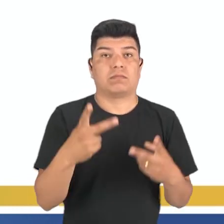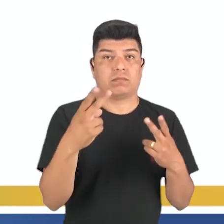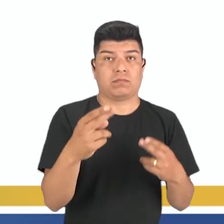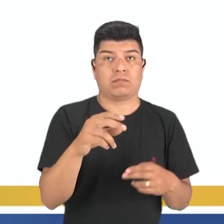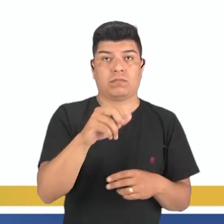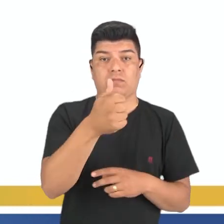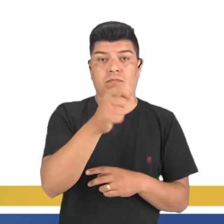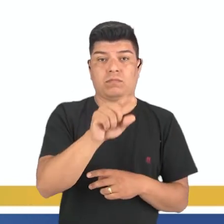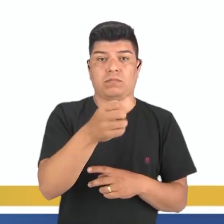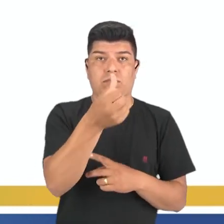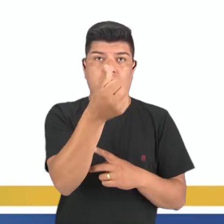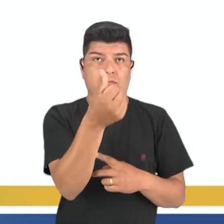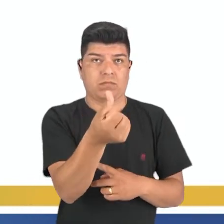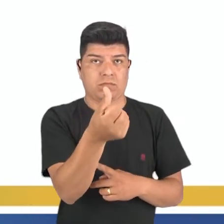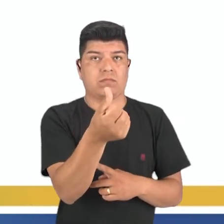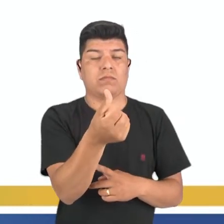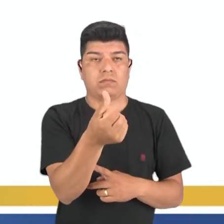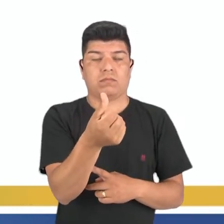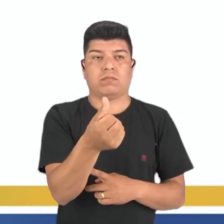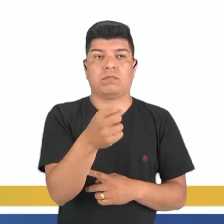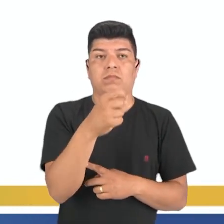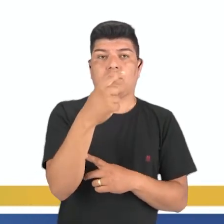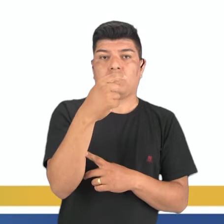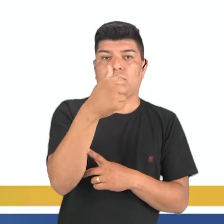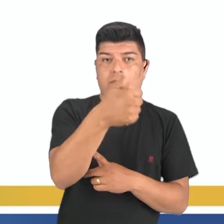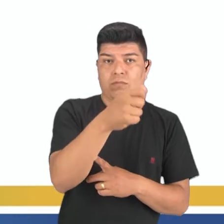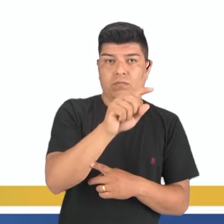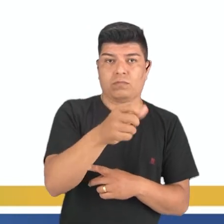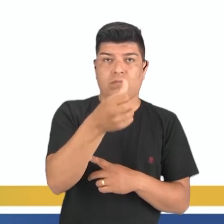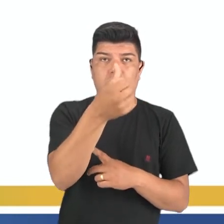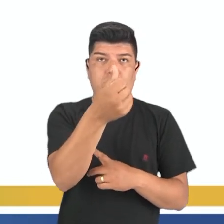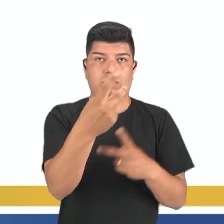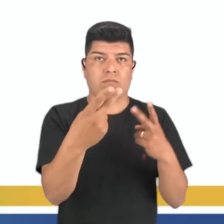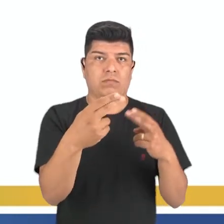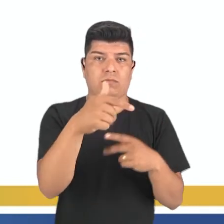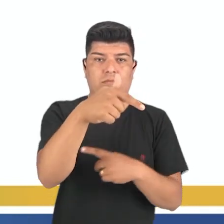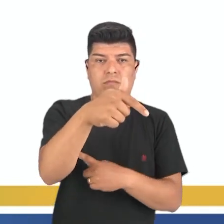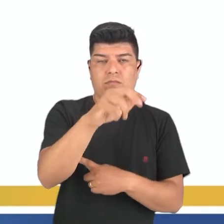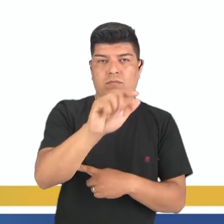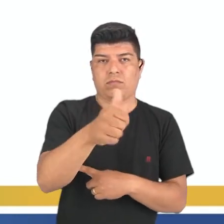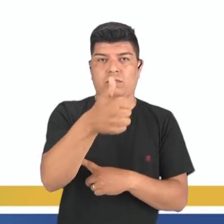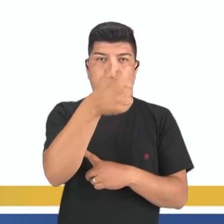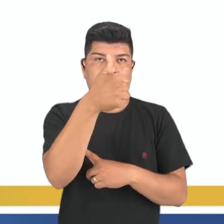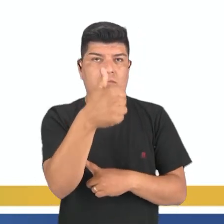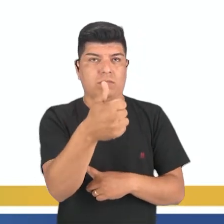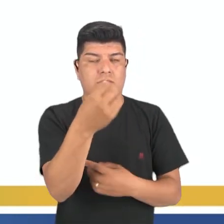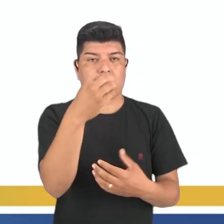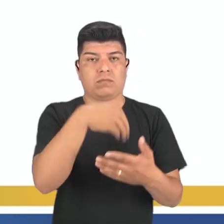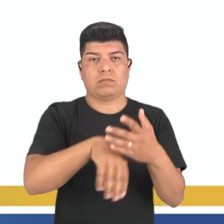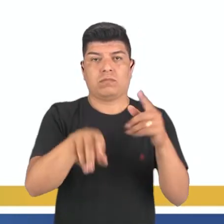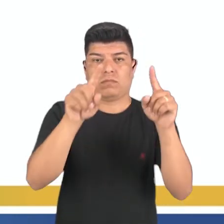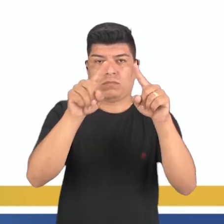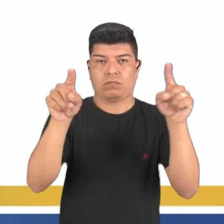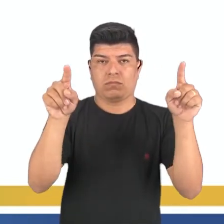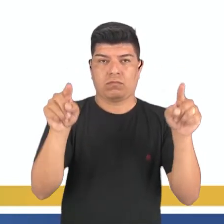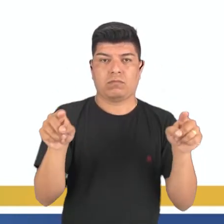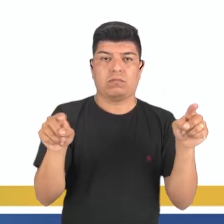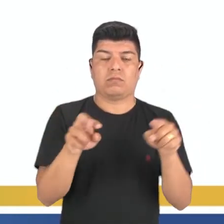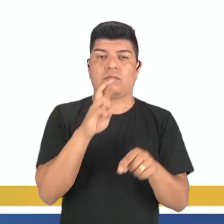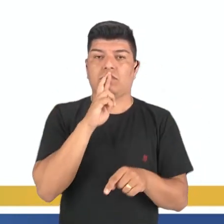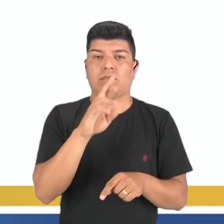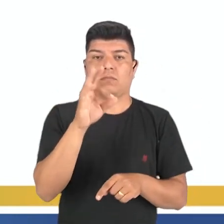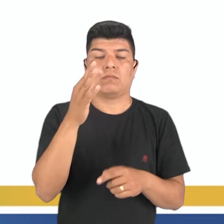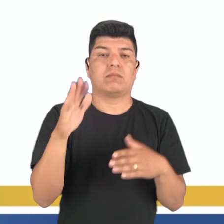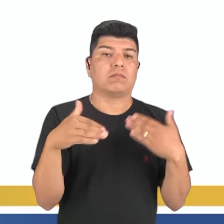0,7 dá 1,6. 1,6 mais 5,5 dá 7,1. Então, dentro dos colchetes, o resultado da